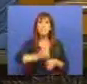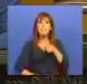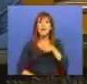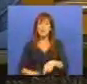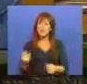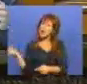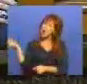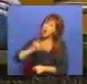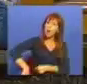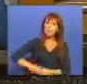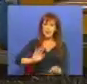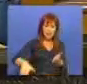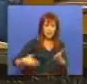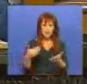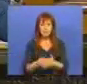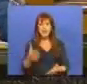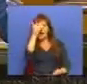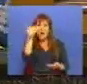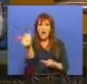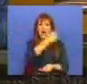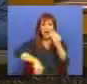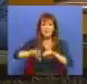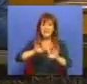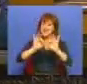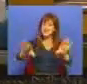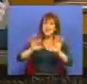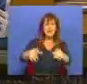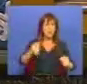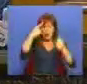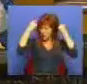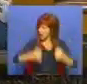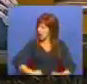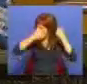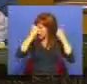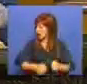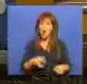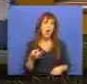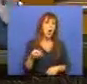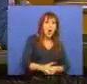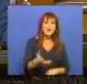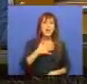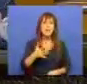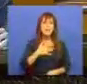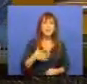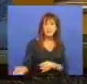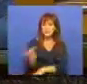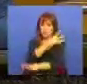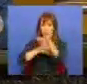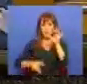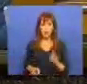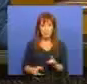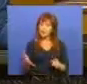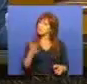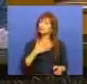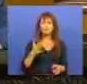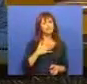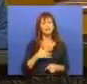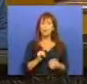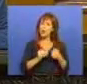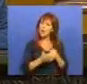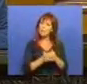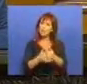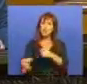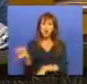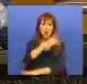têm vindo a apresentar o referendo como uma teimosia daqueles que não gostam da Europa, que não querem que o processo